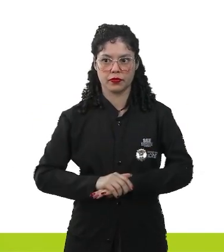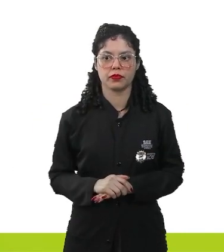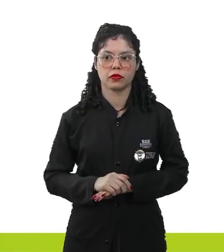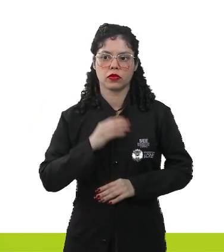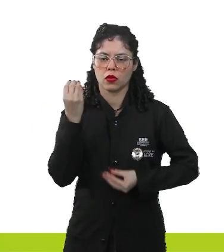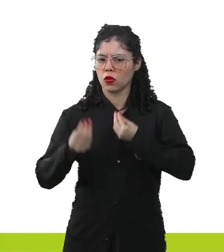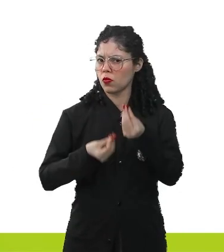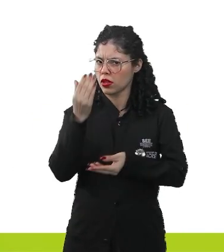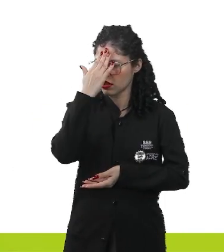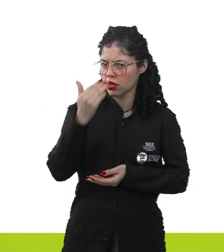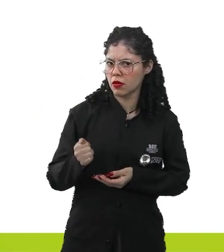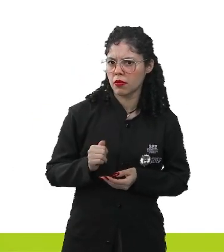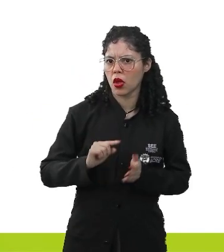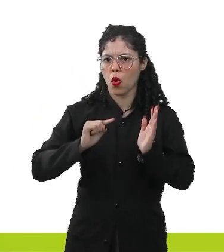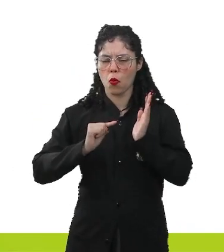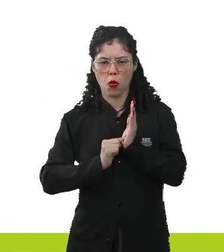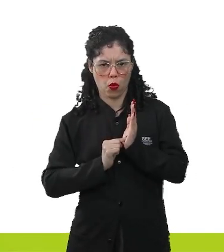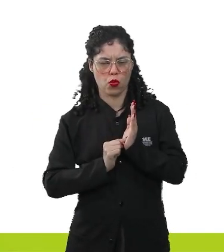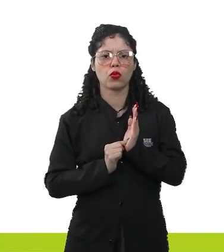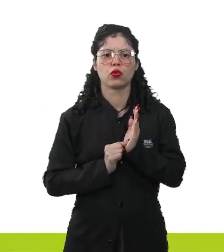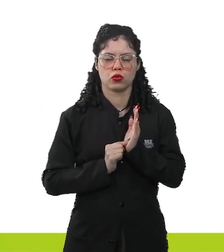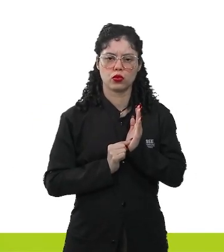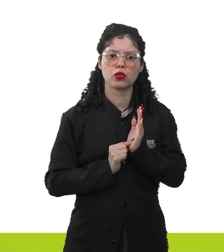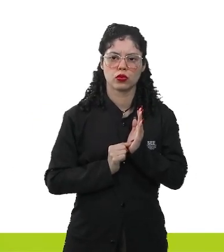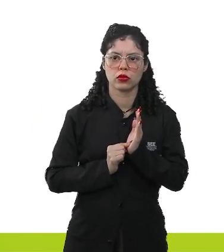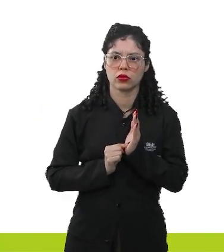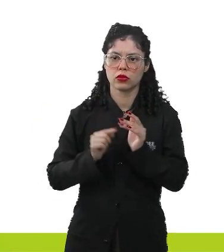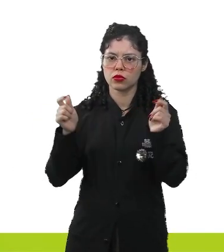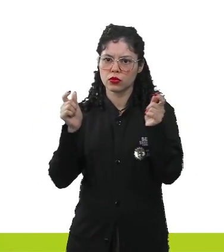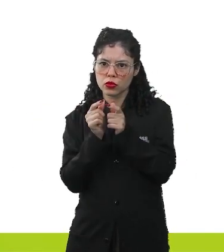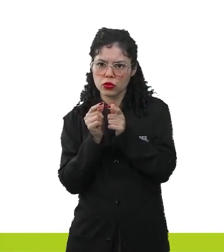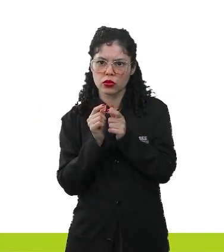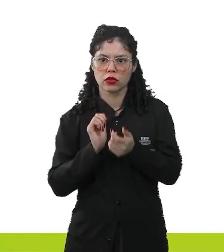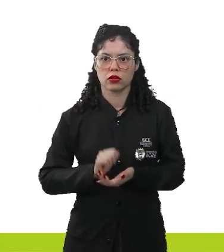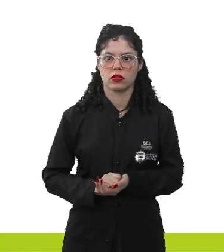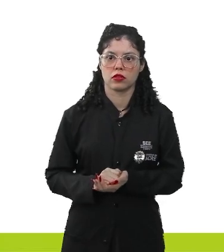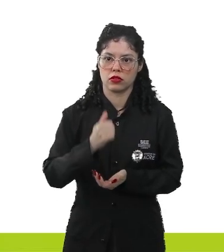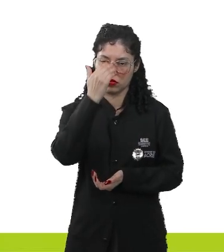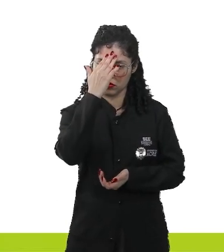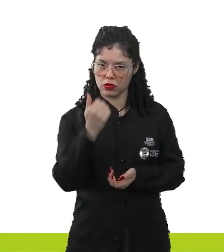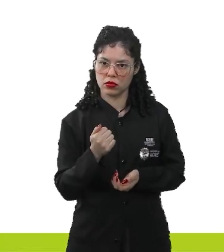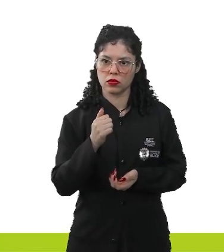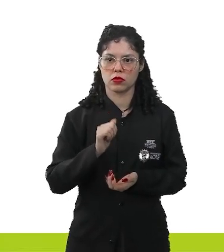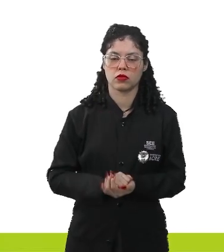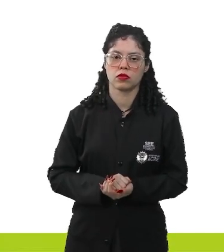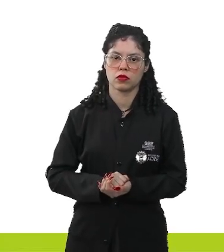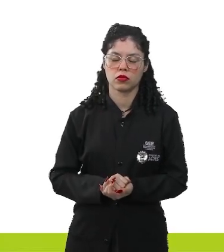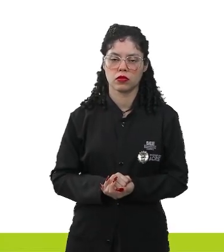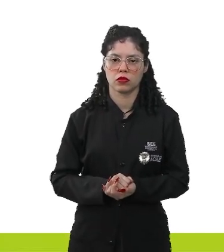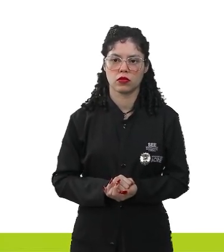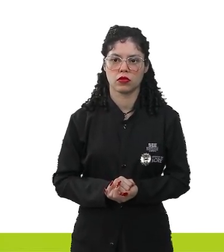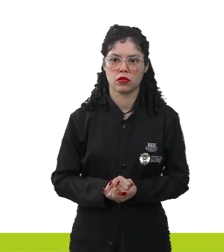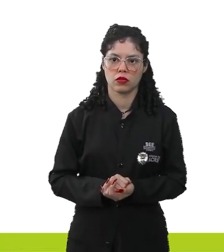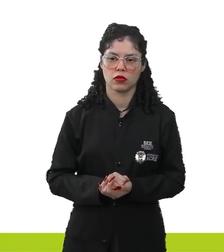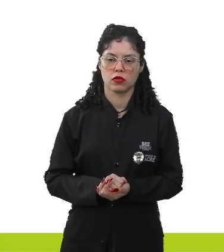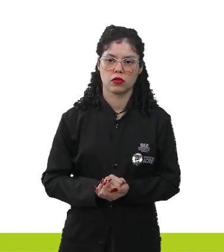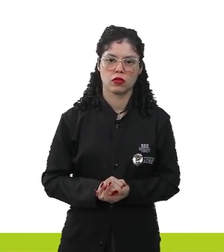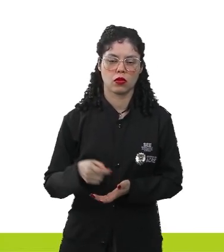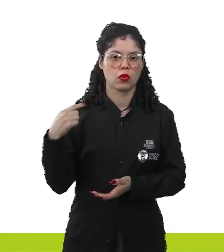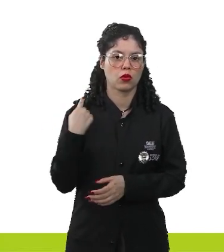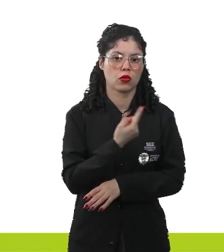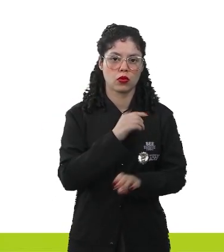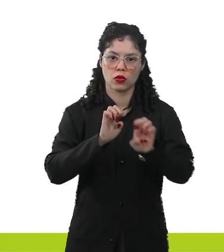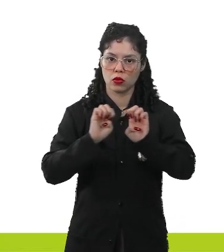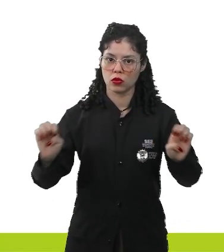Como ele quer saber o ponto de mínimo, e eu sei que a nossa